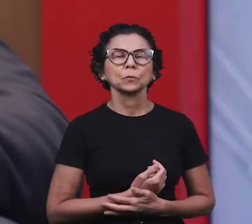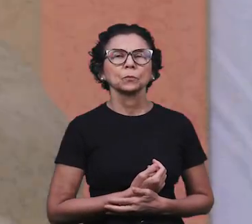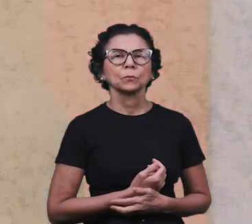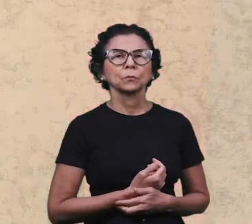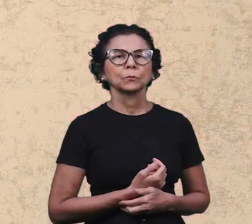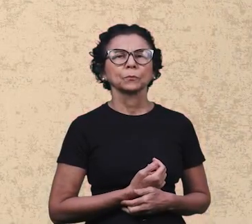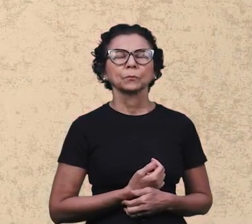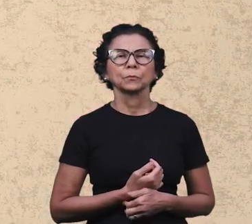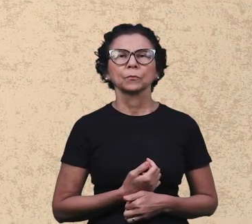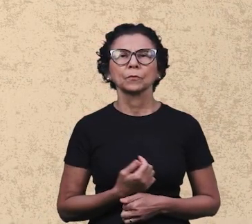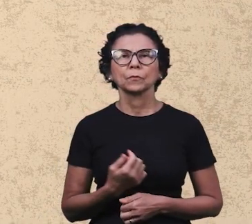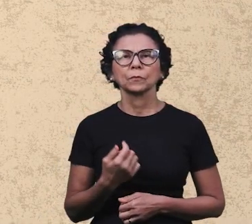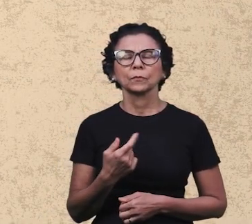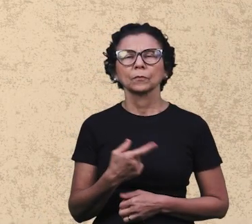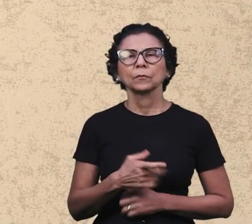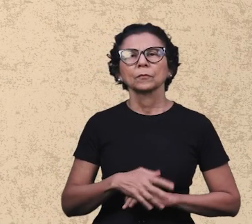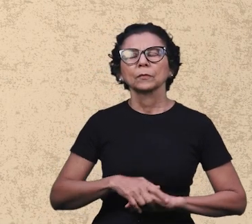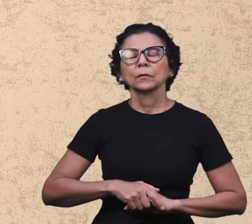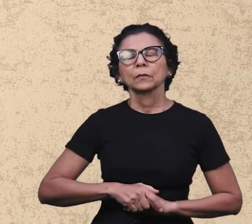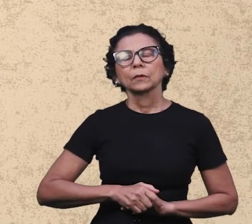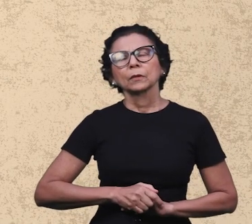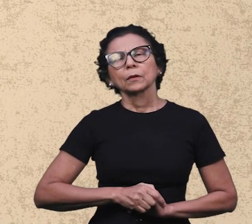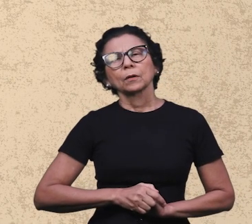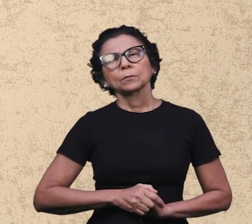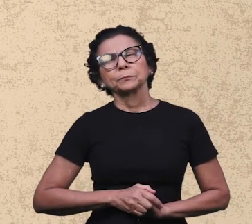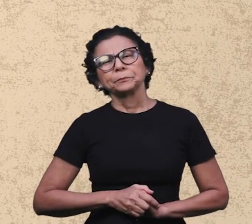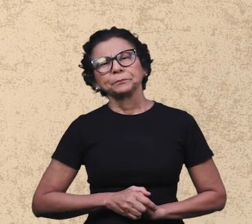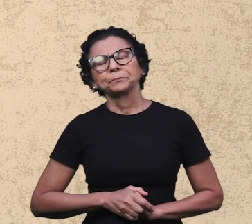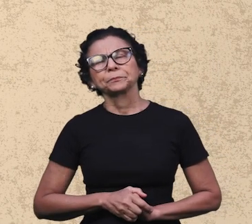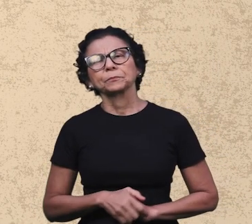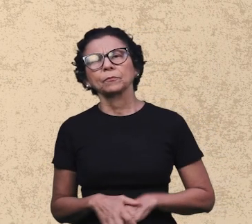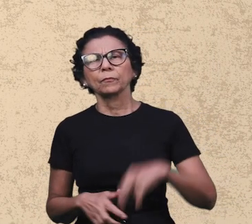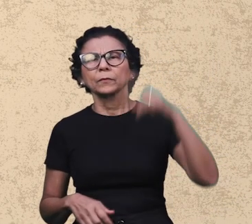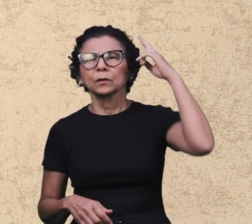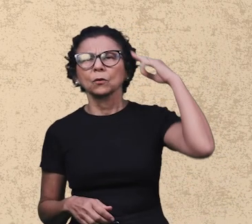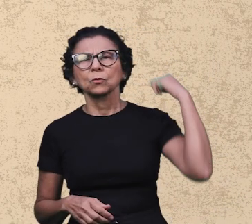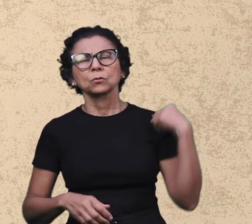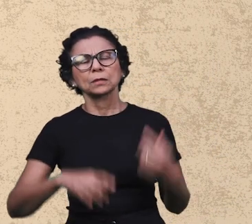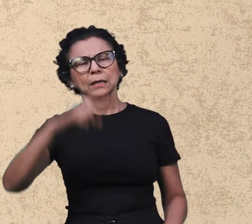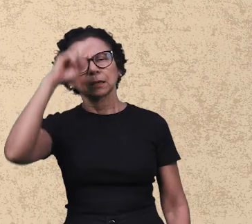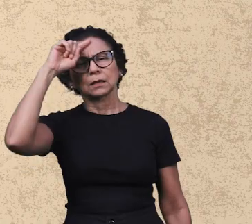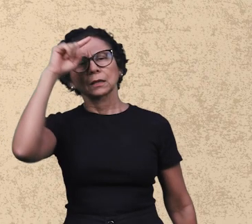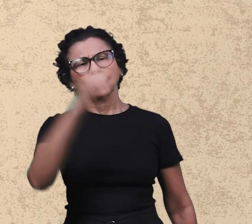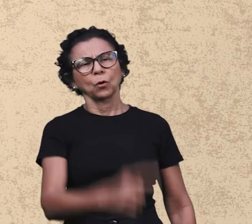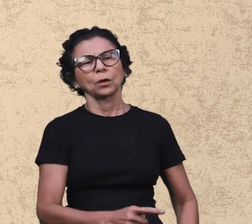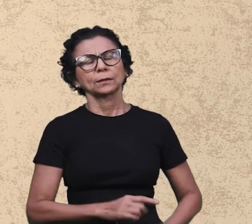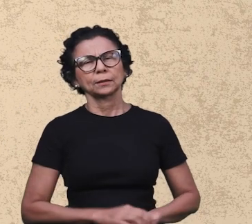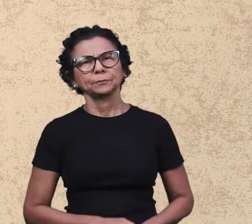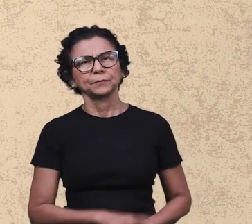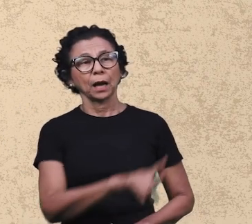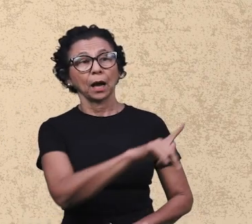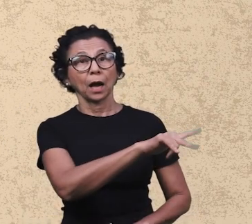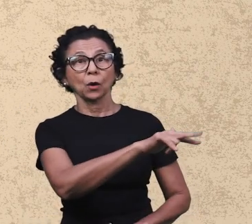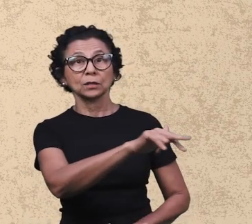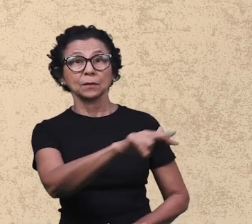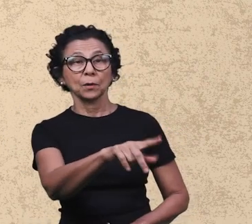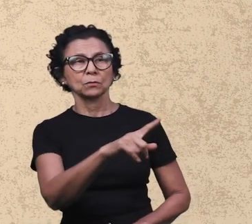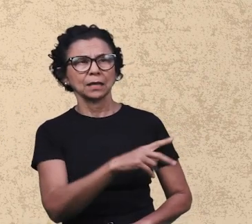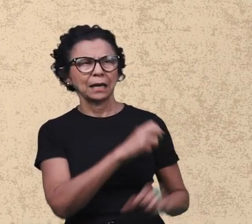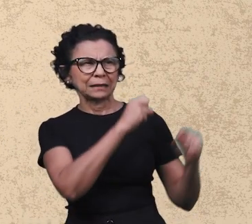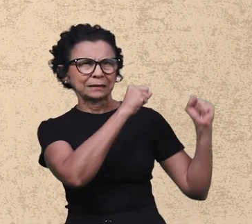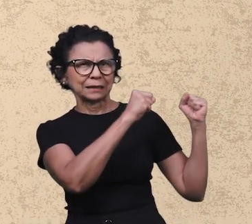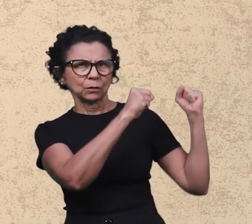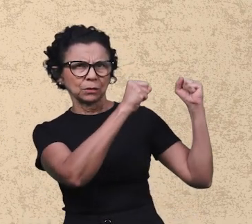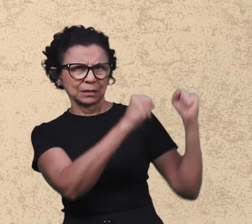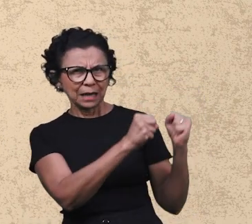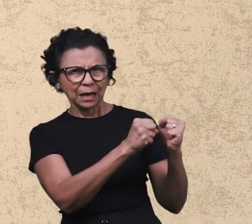A palavra do Senhor diz assim: E deu ordem ao que estava sobre a sua casa, dizendo: Enche o